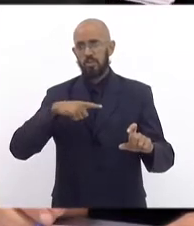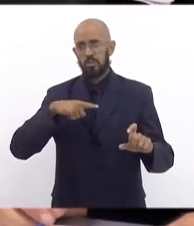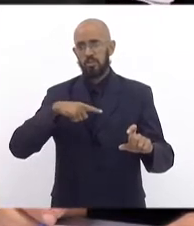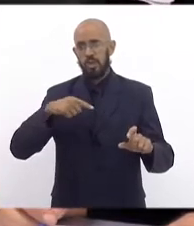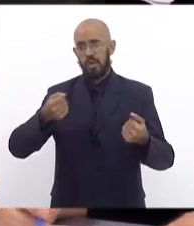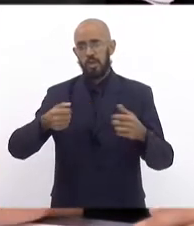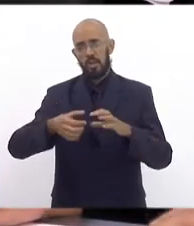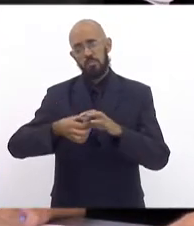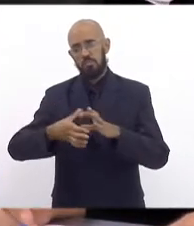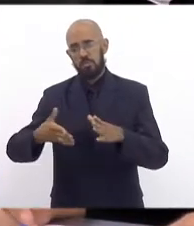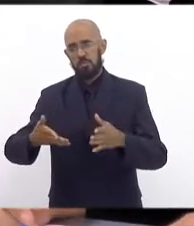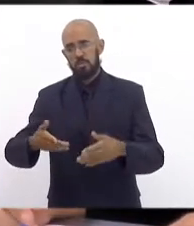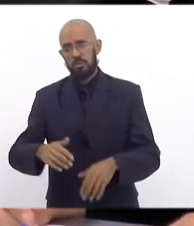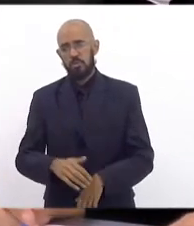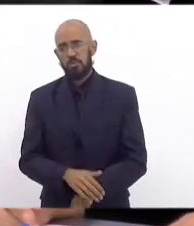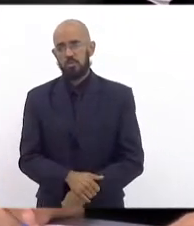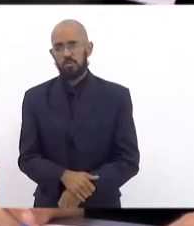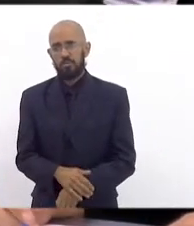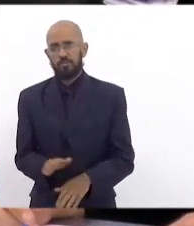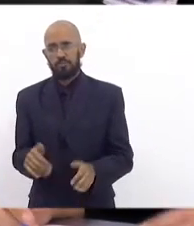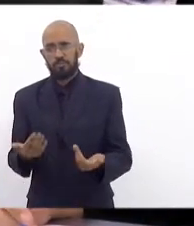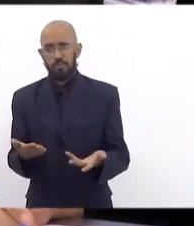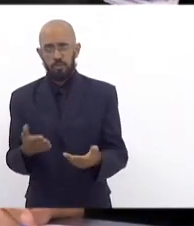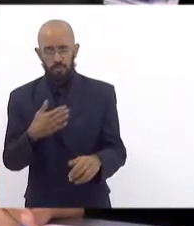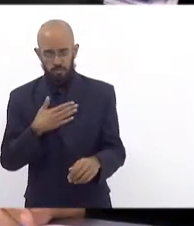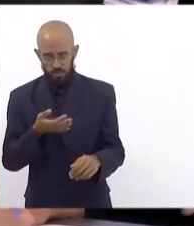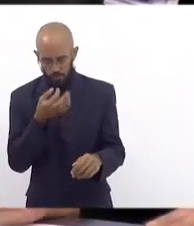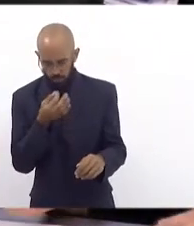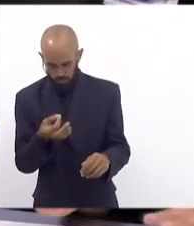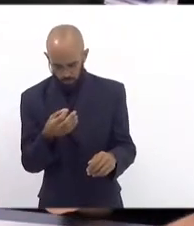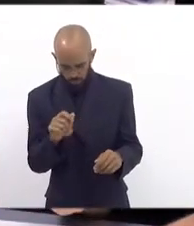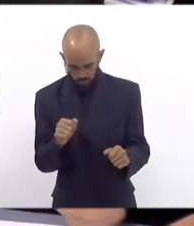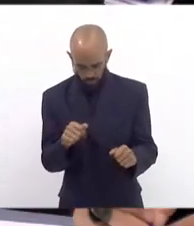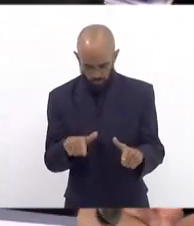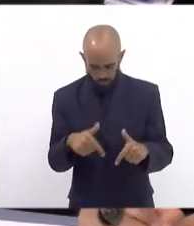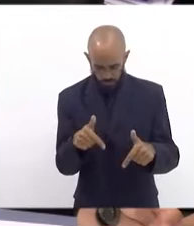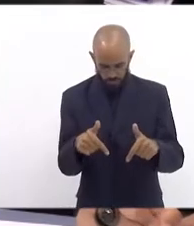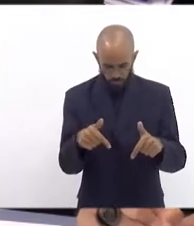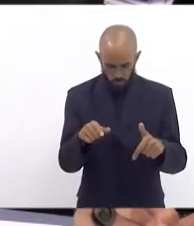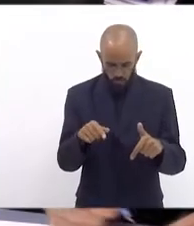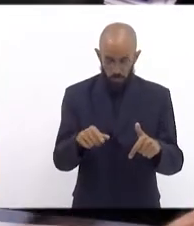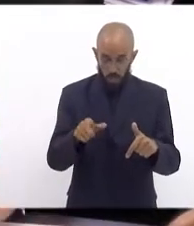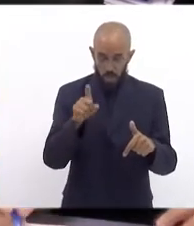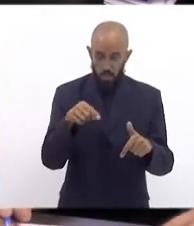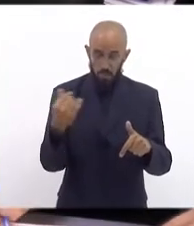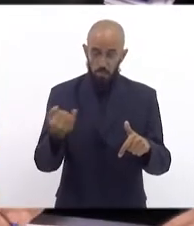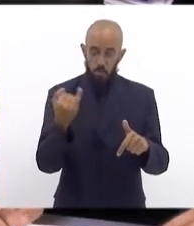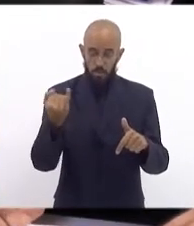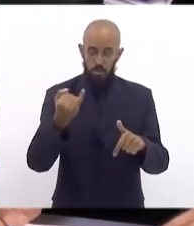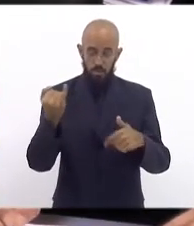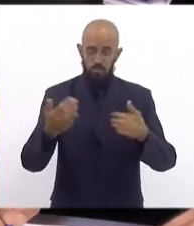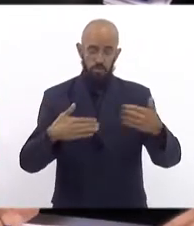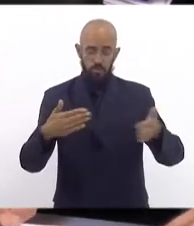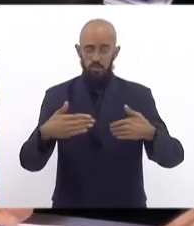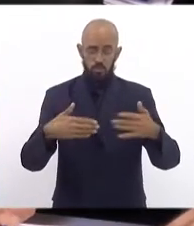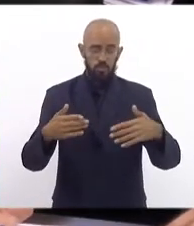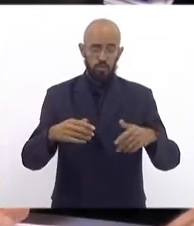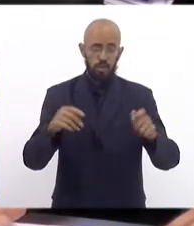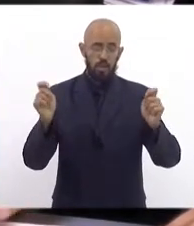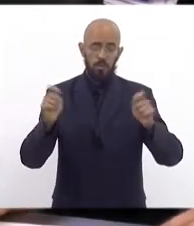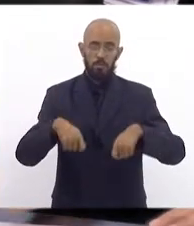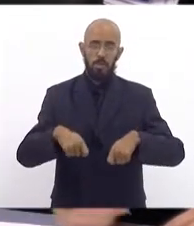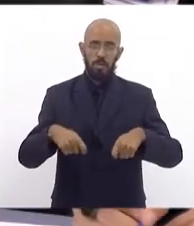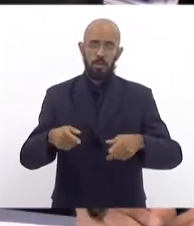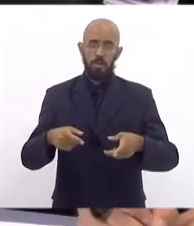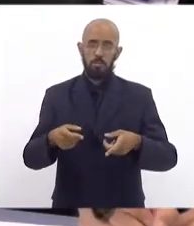disposição de que a vela pode ser feita diretamente então a iniciativa a gente entende que atende à indústria a indústria passa a ter por exemplo a